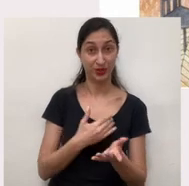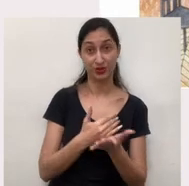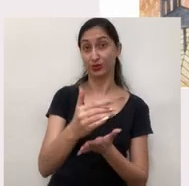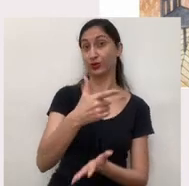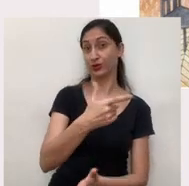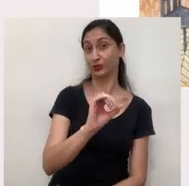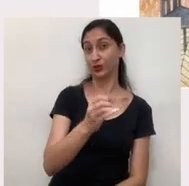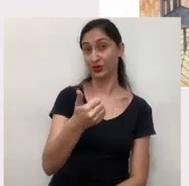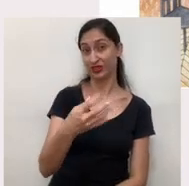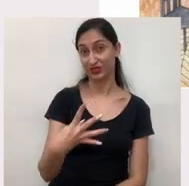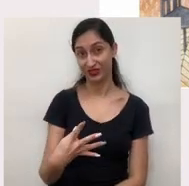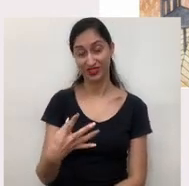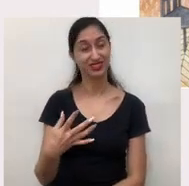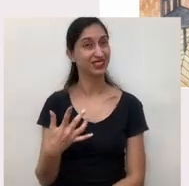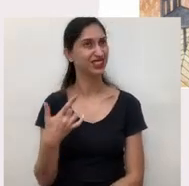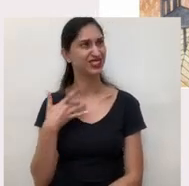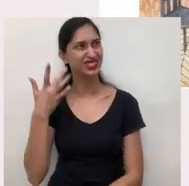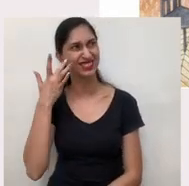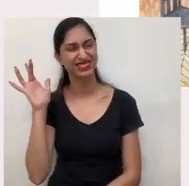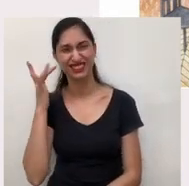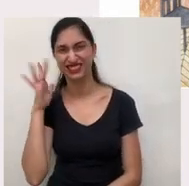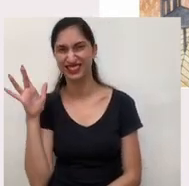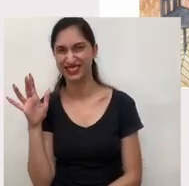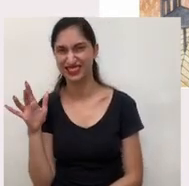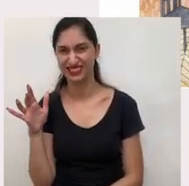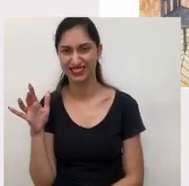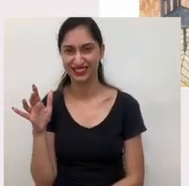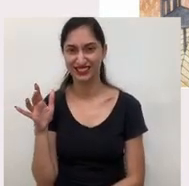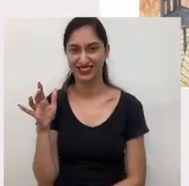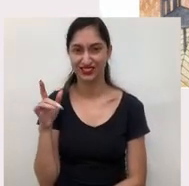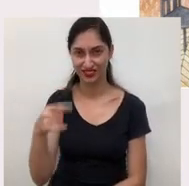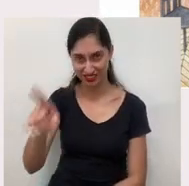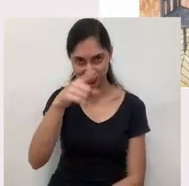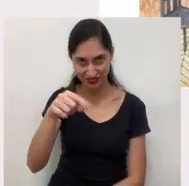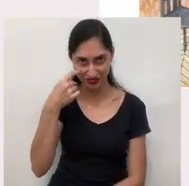para mim não passou, para vocês passou?